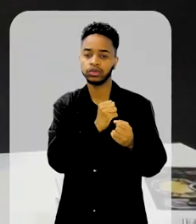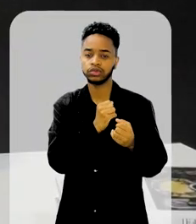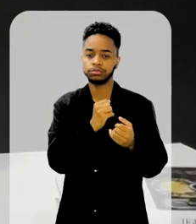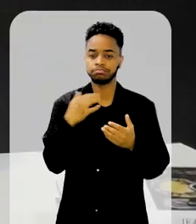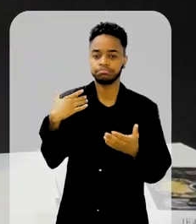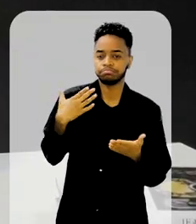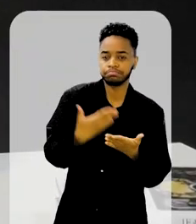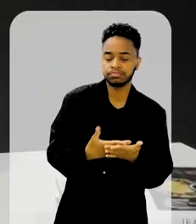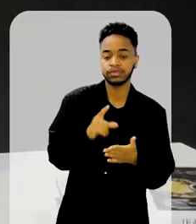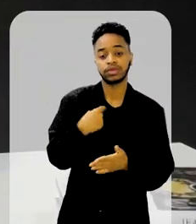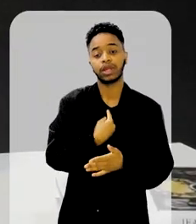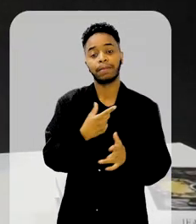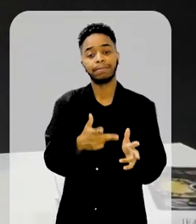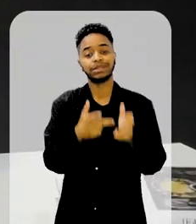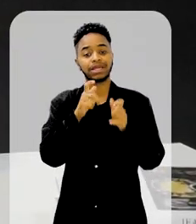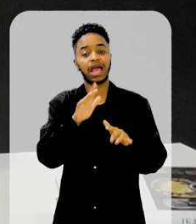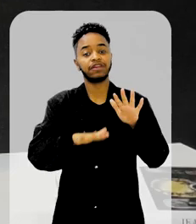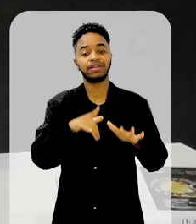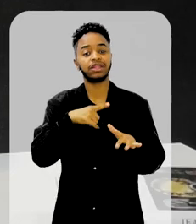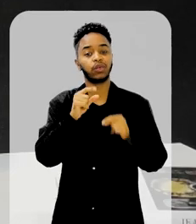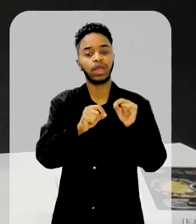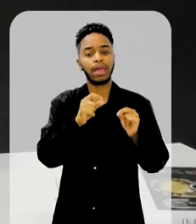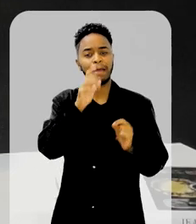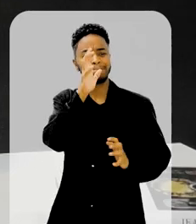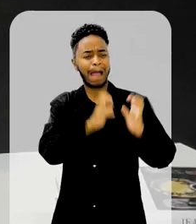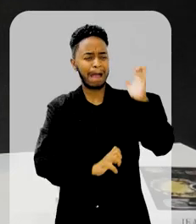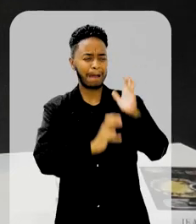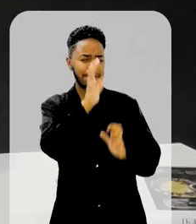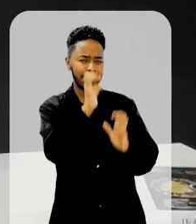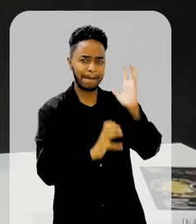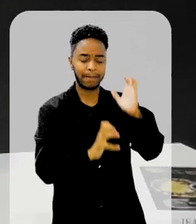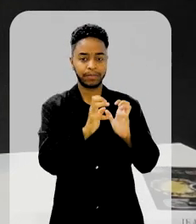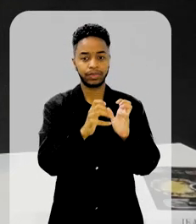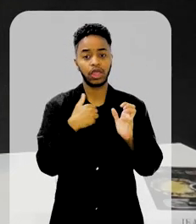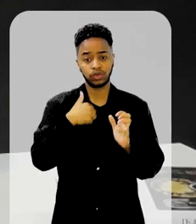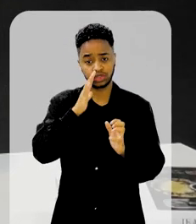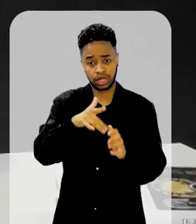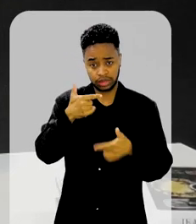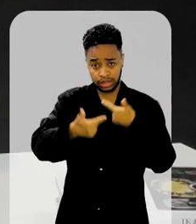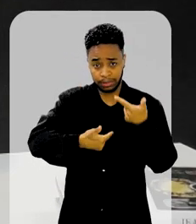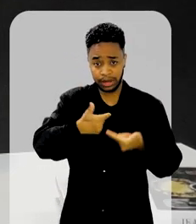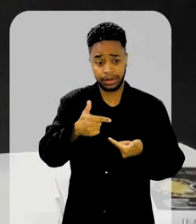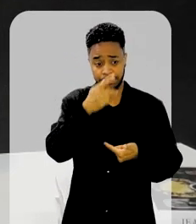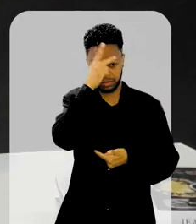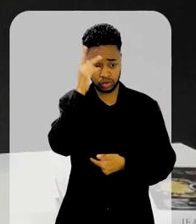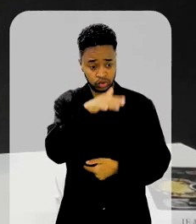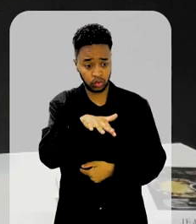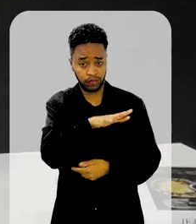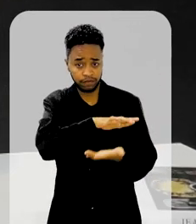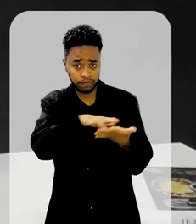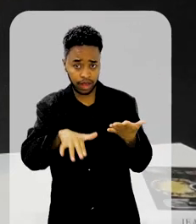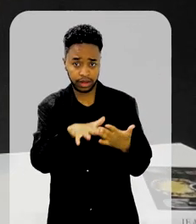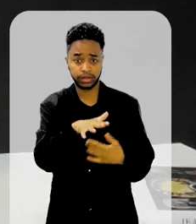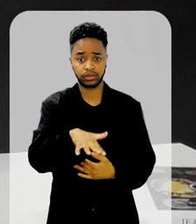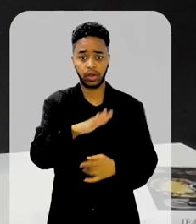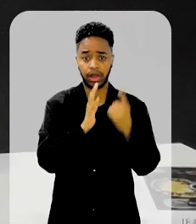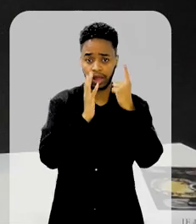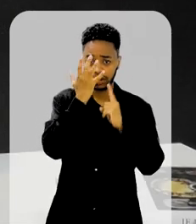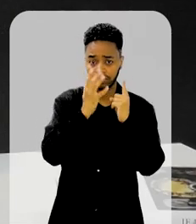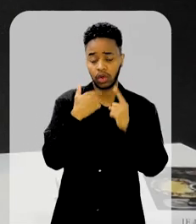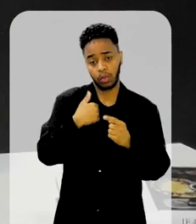todos a gente vê que às vezes existe um embate muito grande eu já trabalhei com grandes diretores de carnaval e eu posso